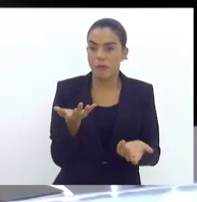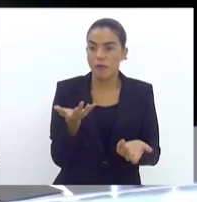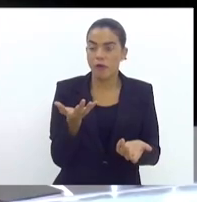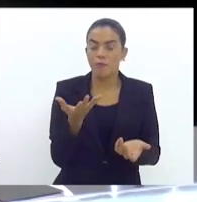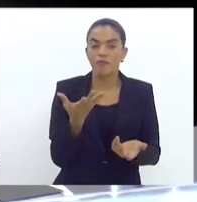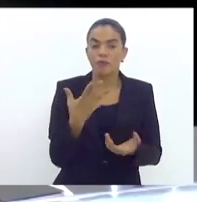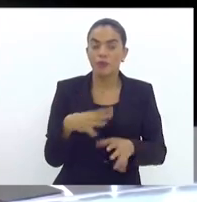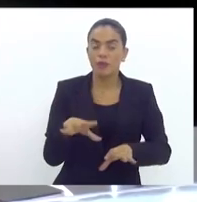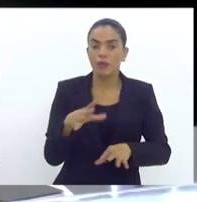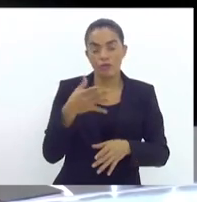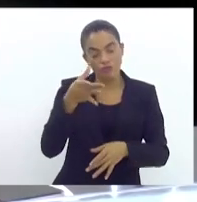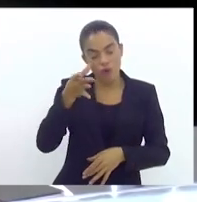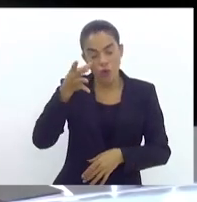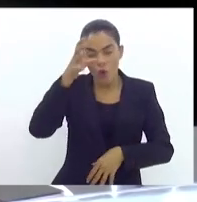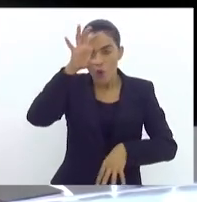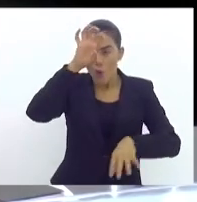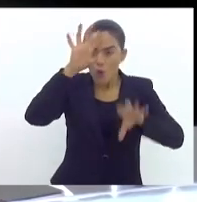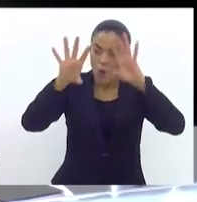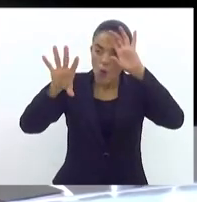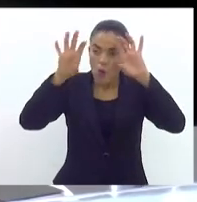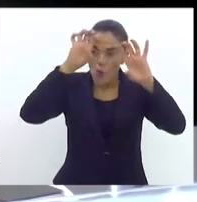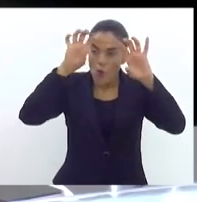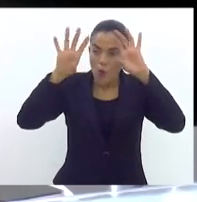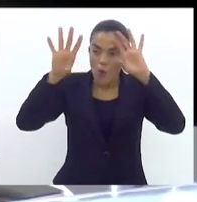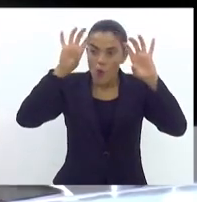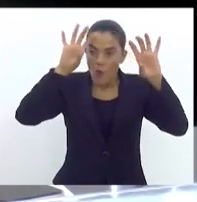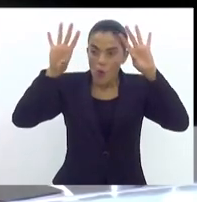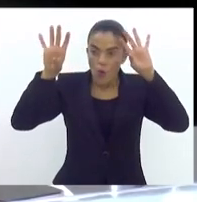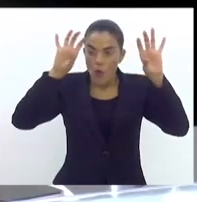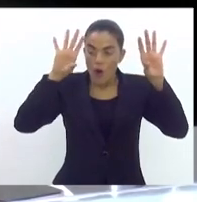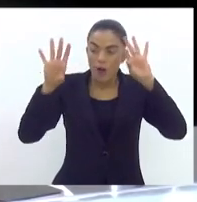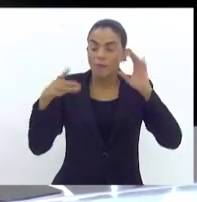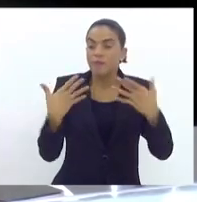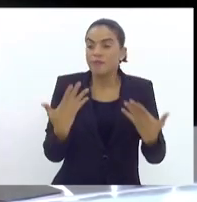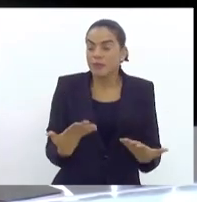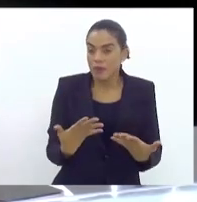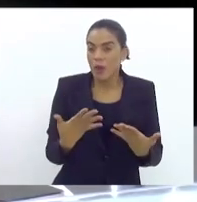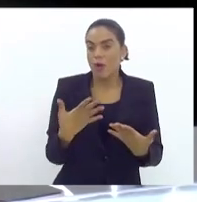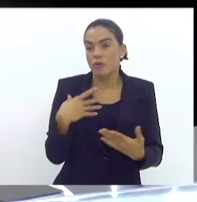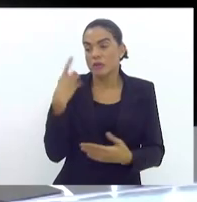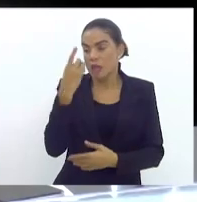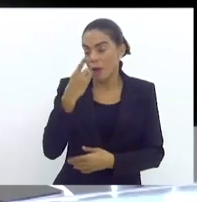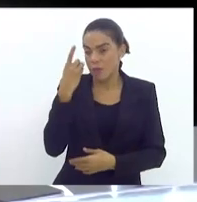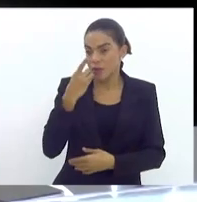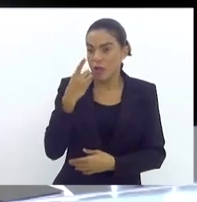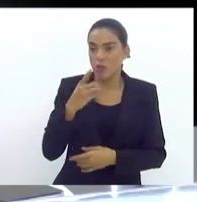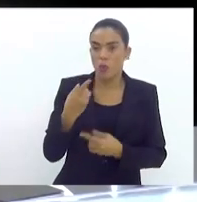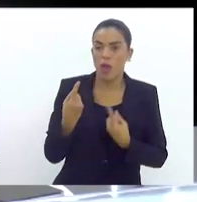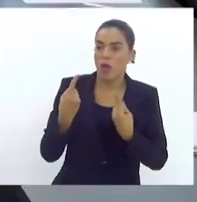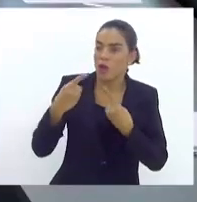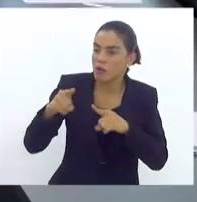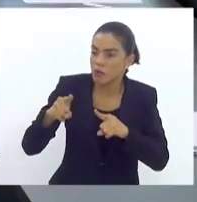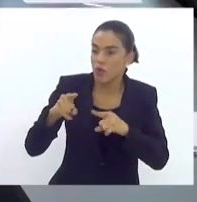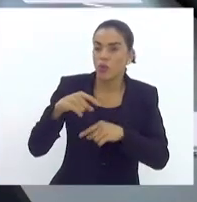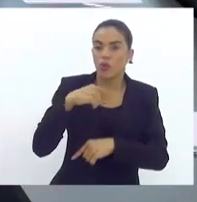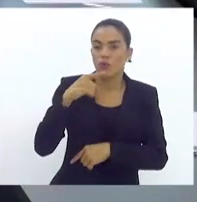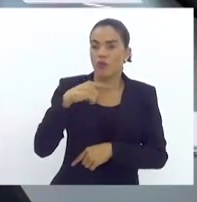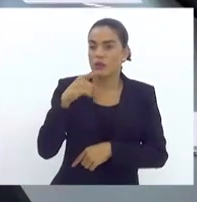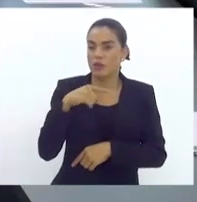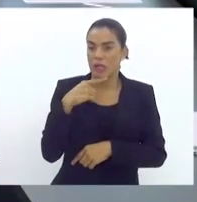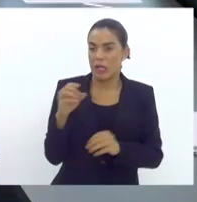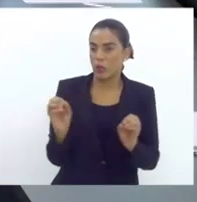absorver e atrelar o que seriam as provas necessárias então de maneira nenhuma deputada é divergindo duvidando